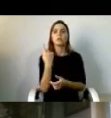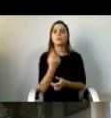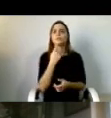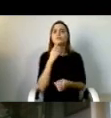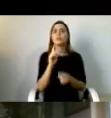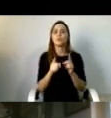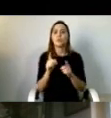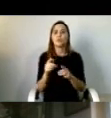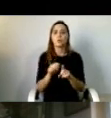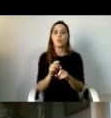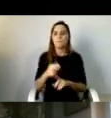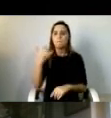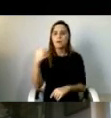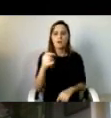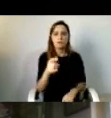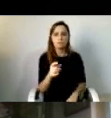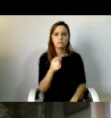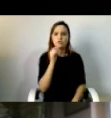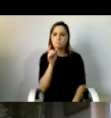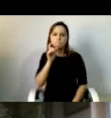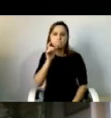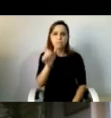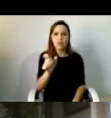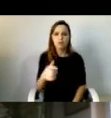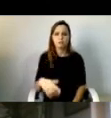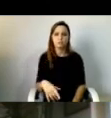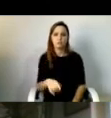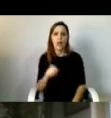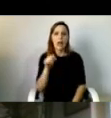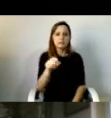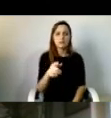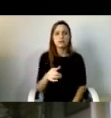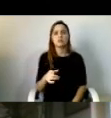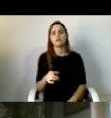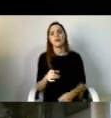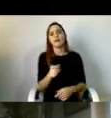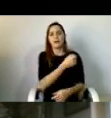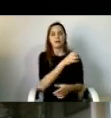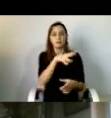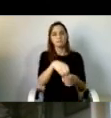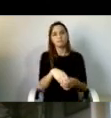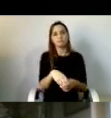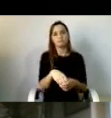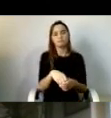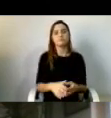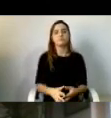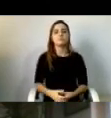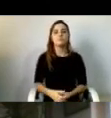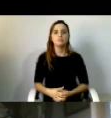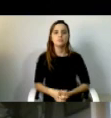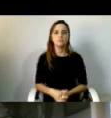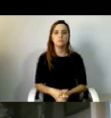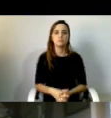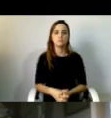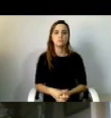bater, insultar e ameaçar são as formas de violência mais comuns em casa, e